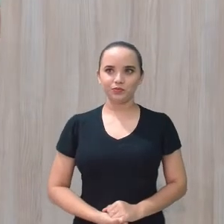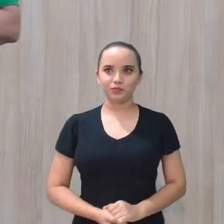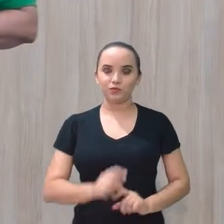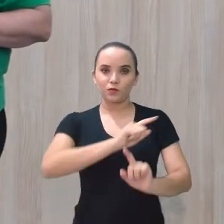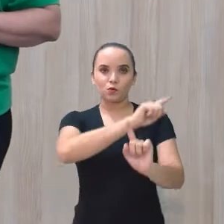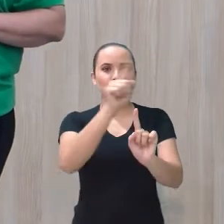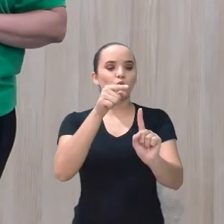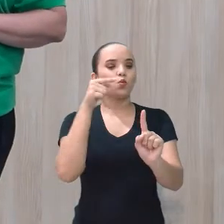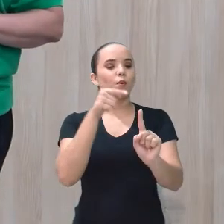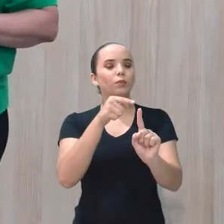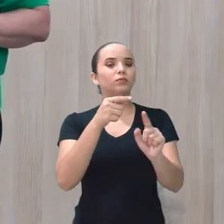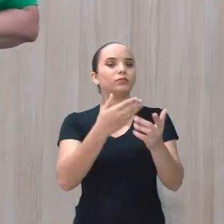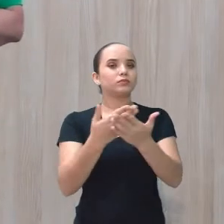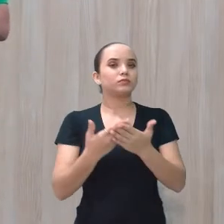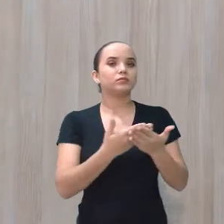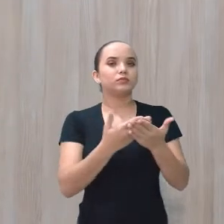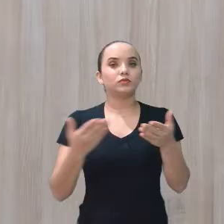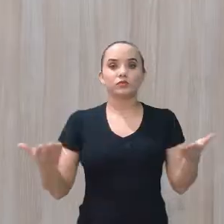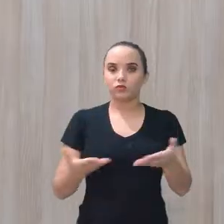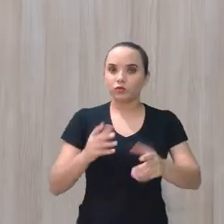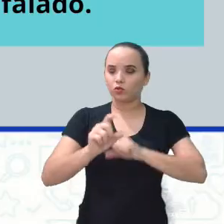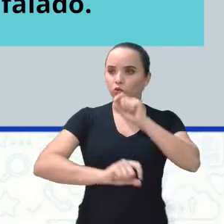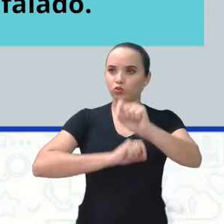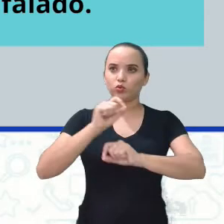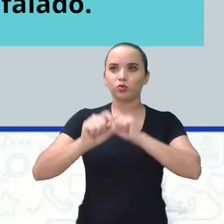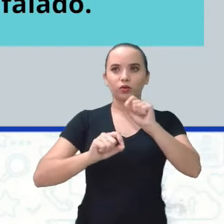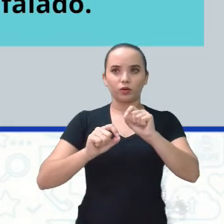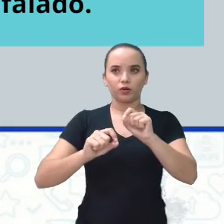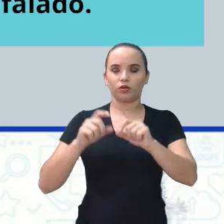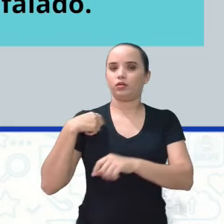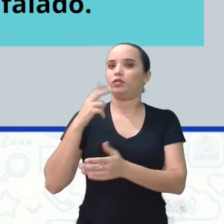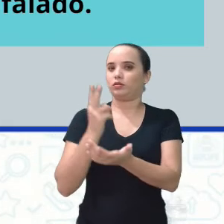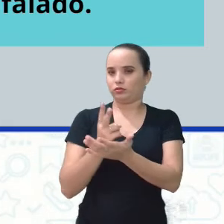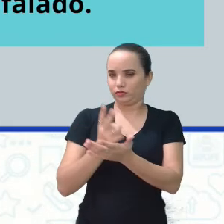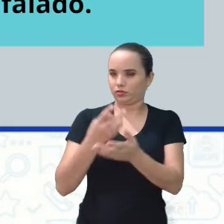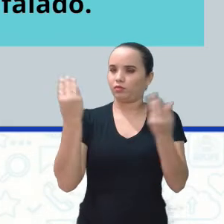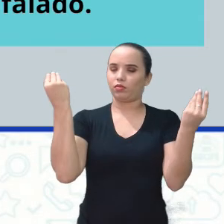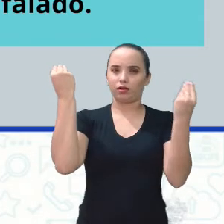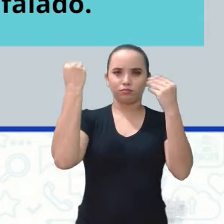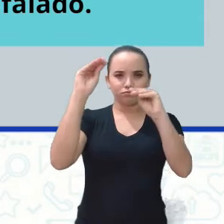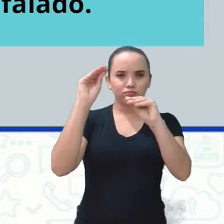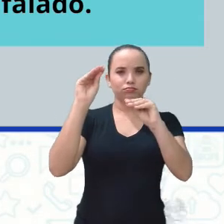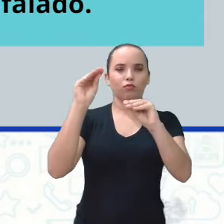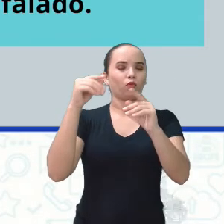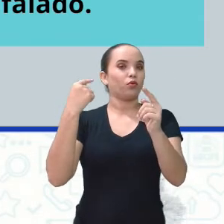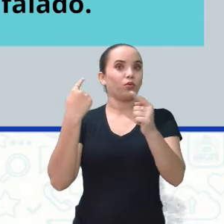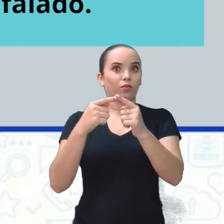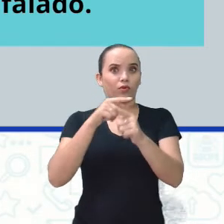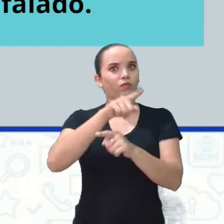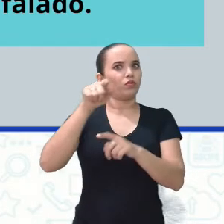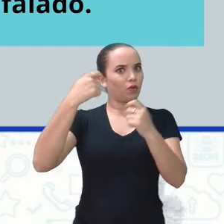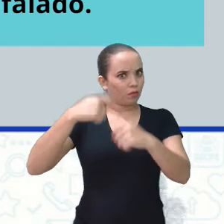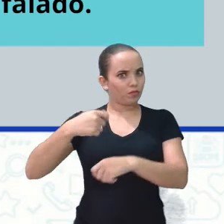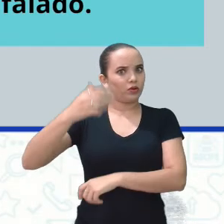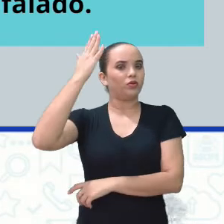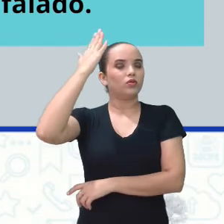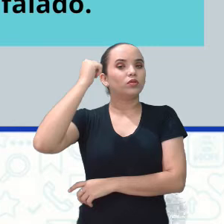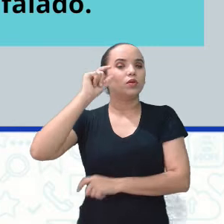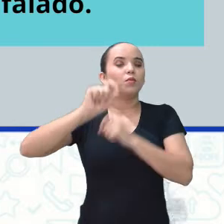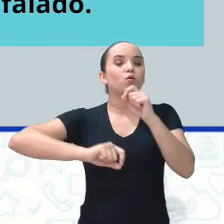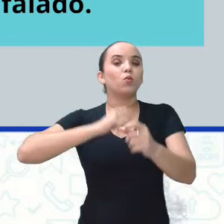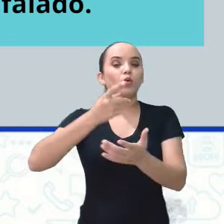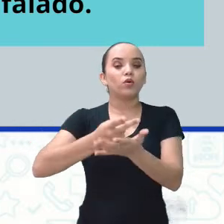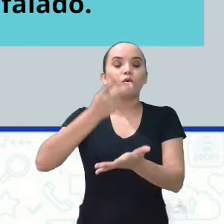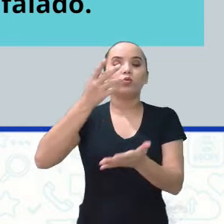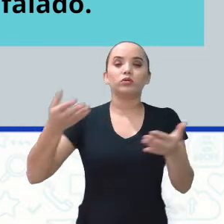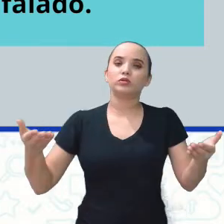Então, o objetivo da nossa aula de hoje, eu sempre jogo para vocês saberem o que é que vai acontecer aqui, não é? O objetivo da